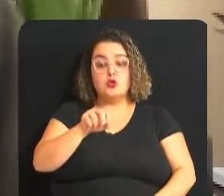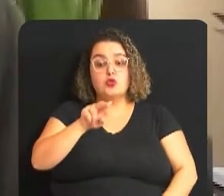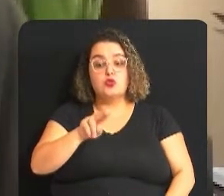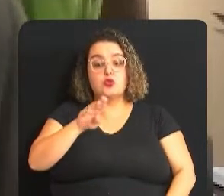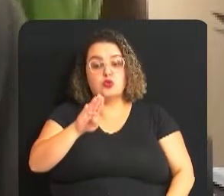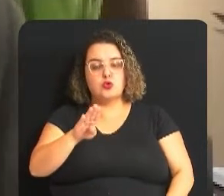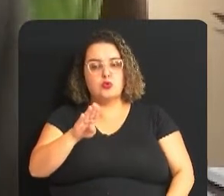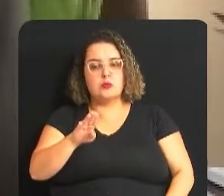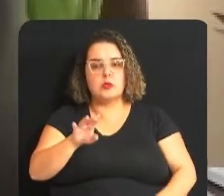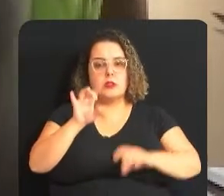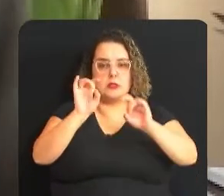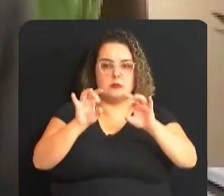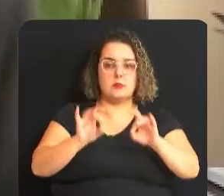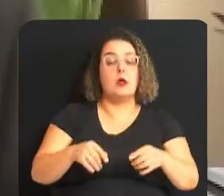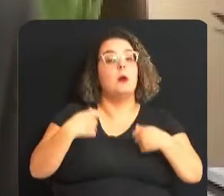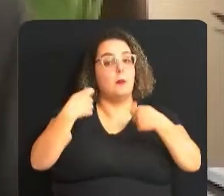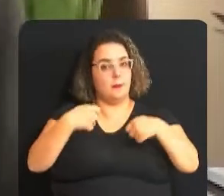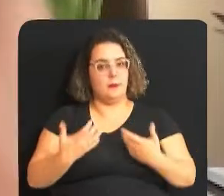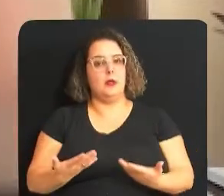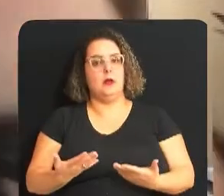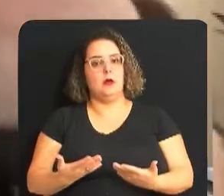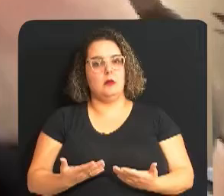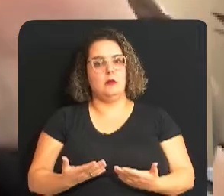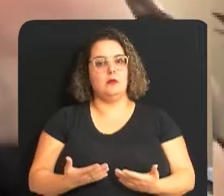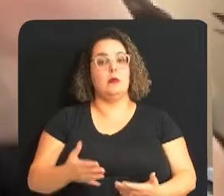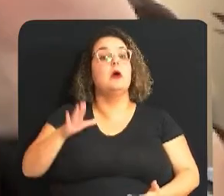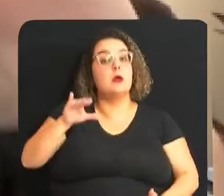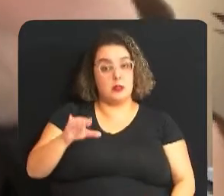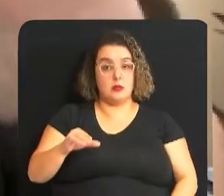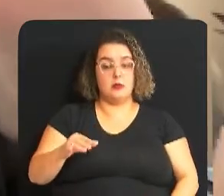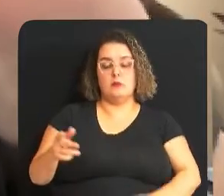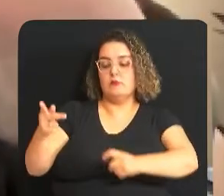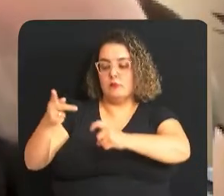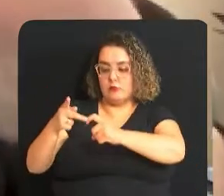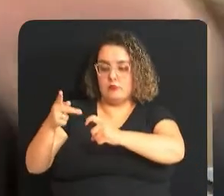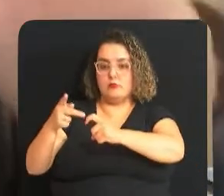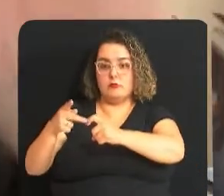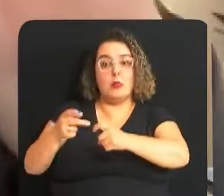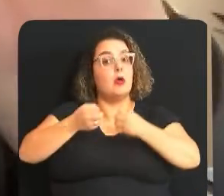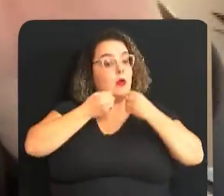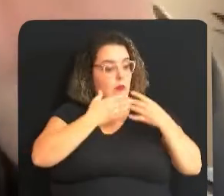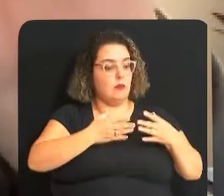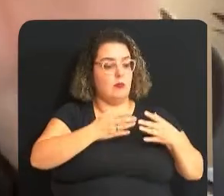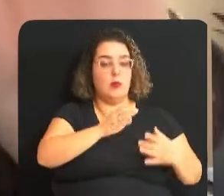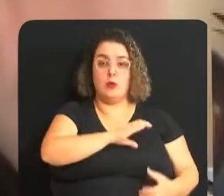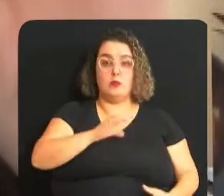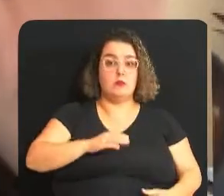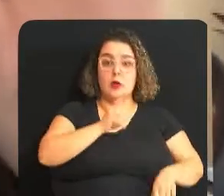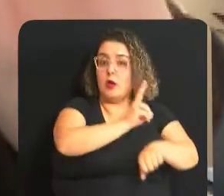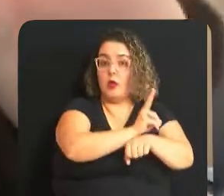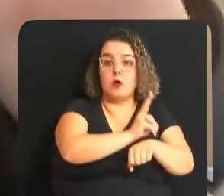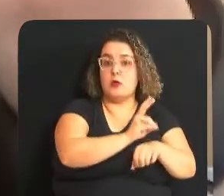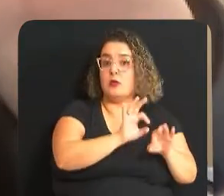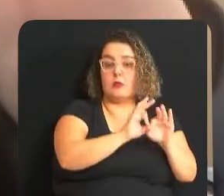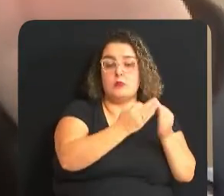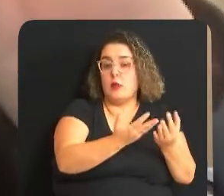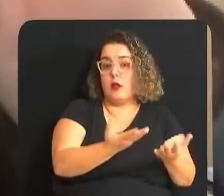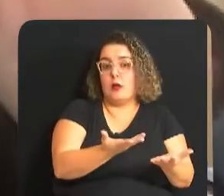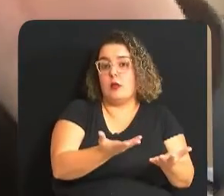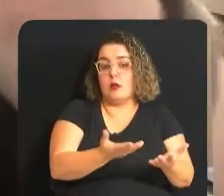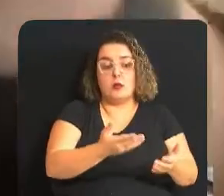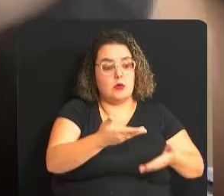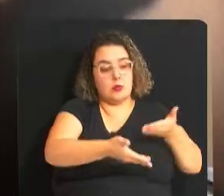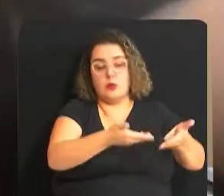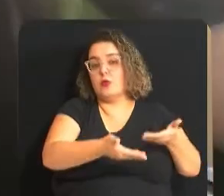nós precisamos, mas o paciente precisa ter um pediatra e um bom clínico para cuidar da família. É o médico de família, o médico que cuida de